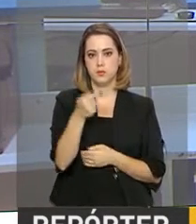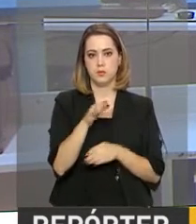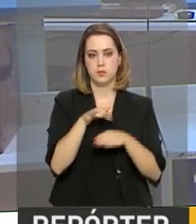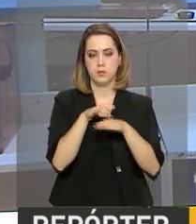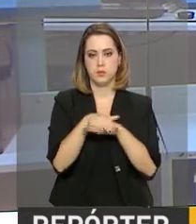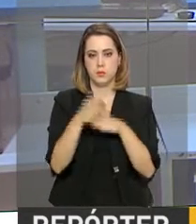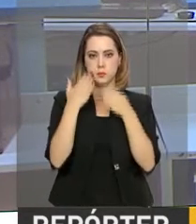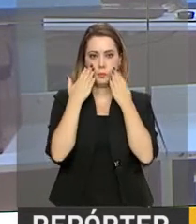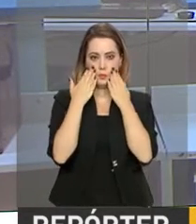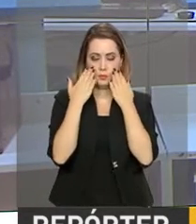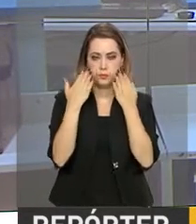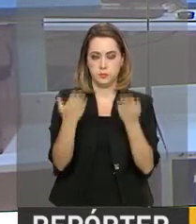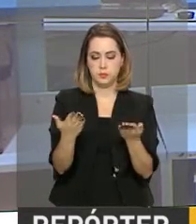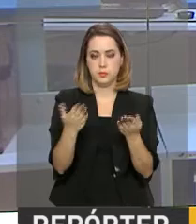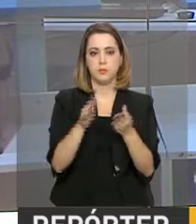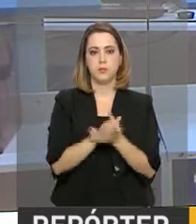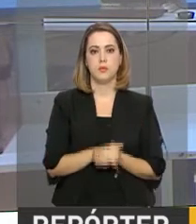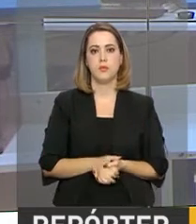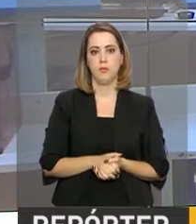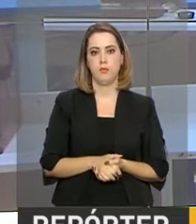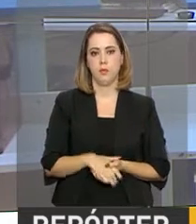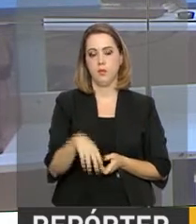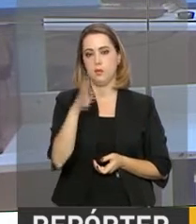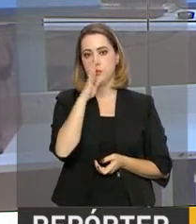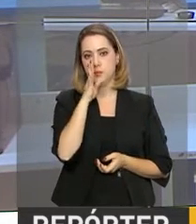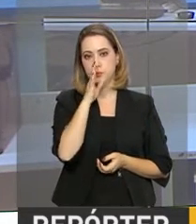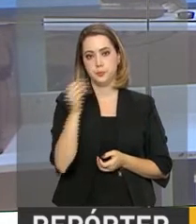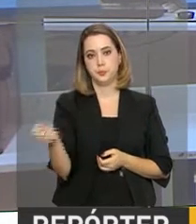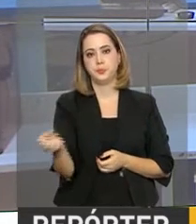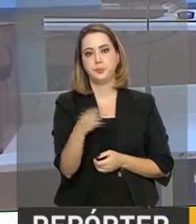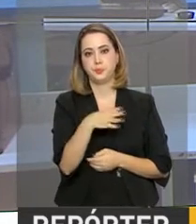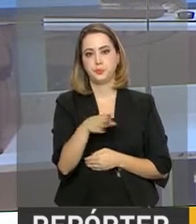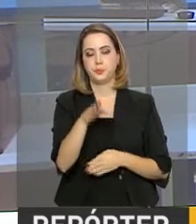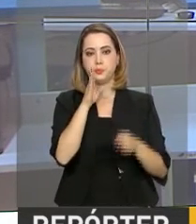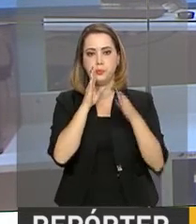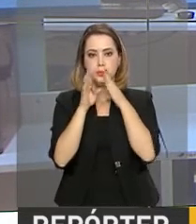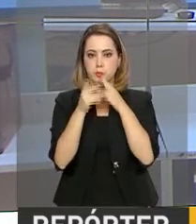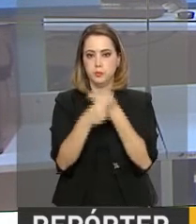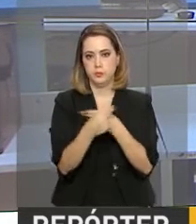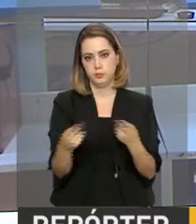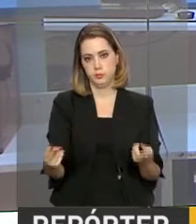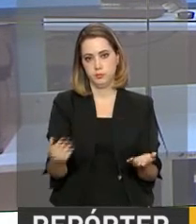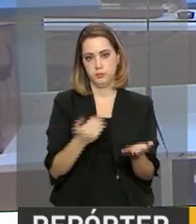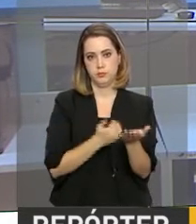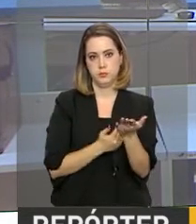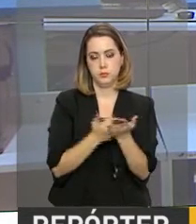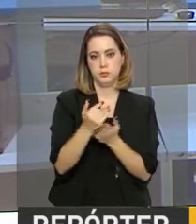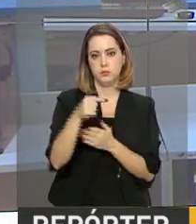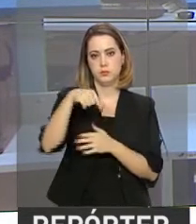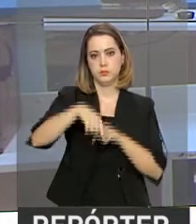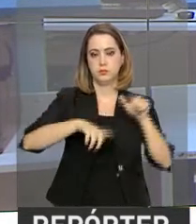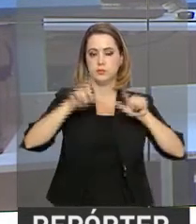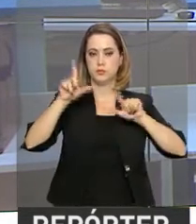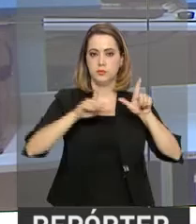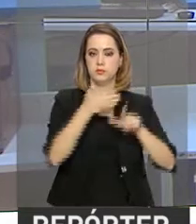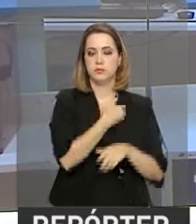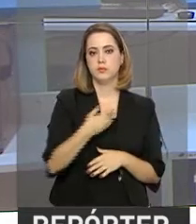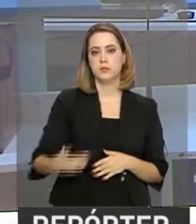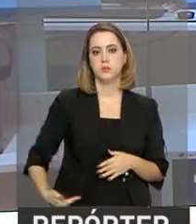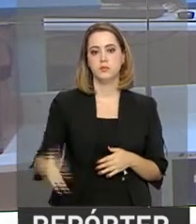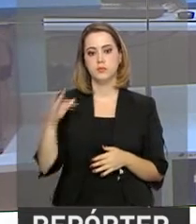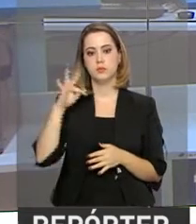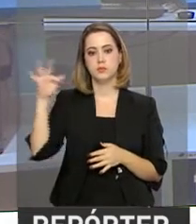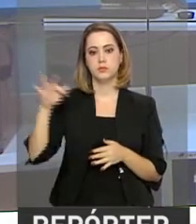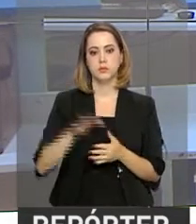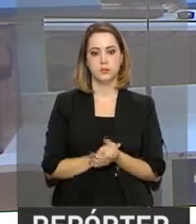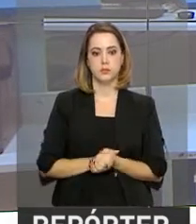ou às sete da noite na próxima edição do repórter nbr acompanhe as novidades também pelas nossas redes sociais continue com a gente e nbr a